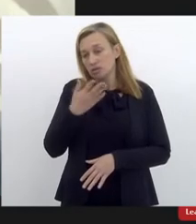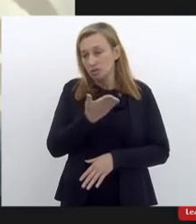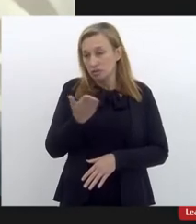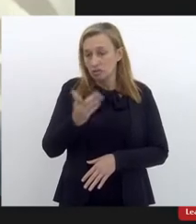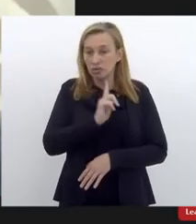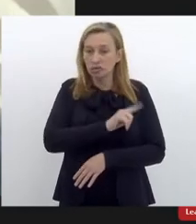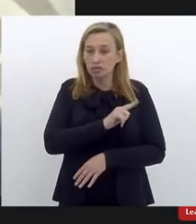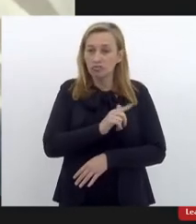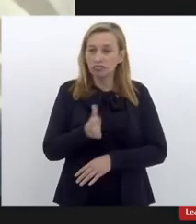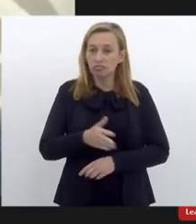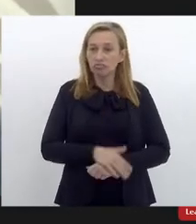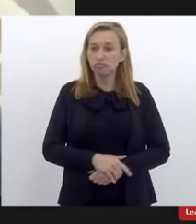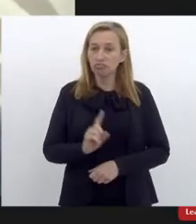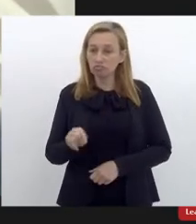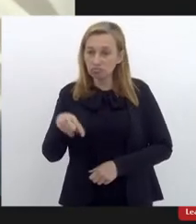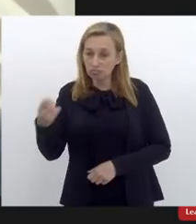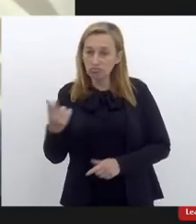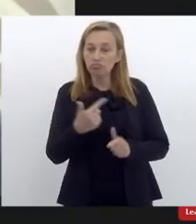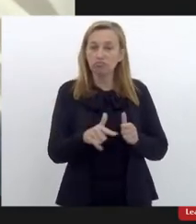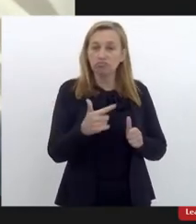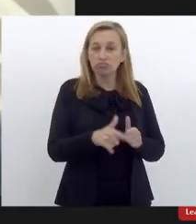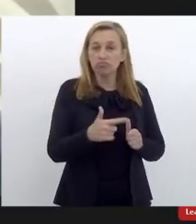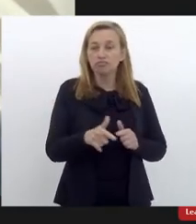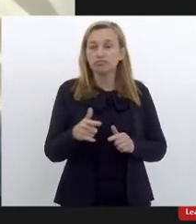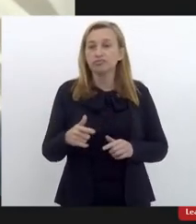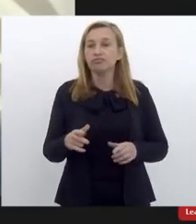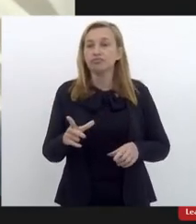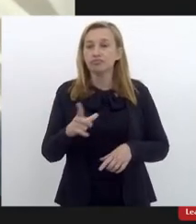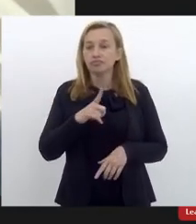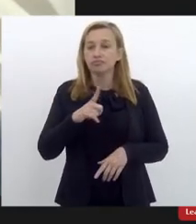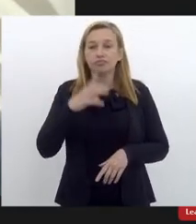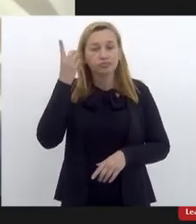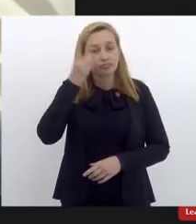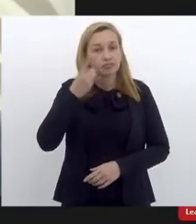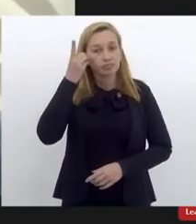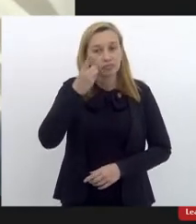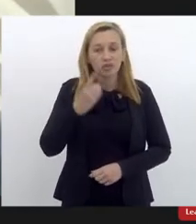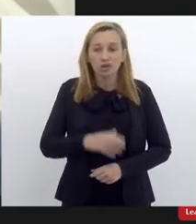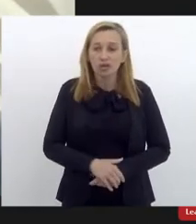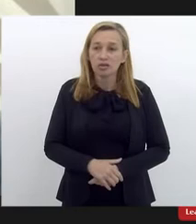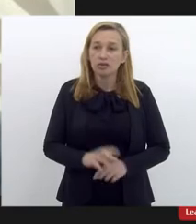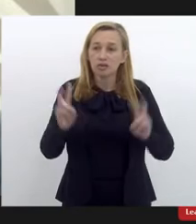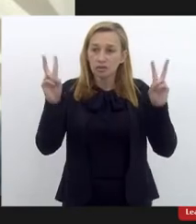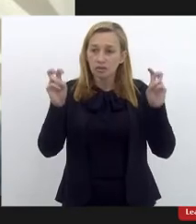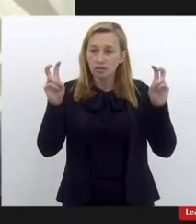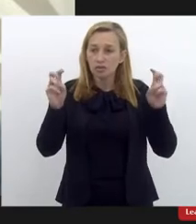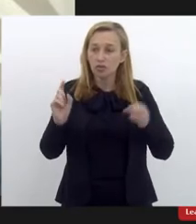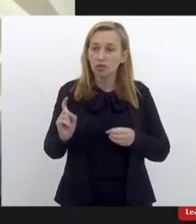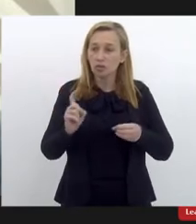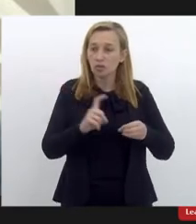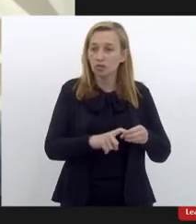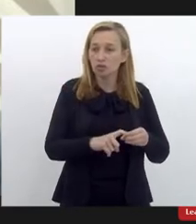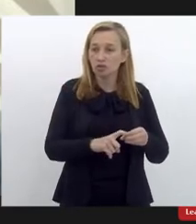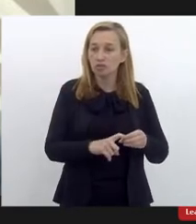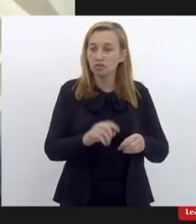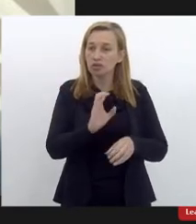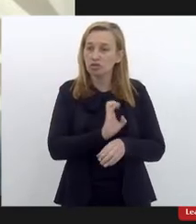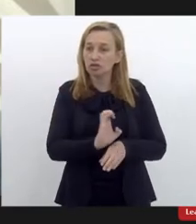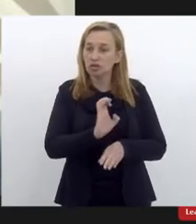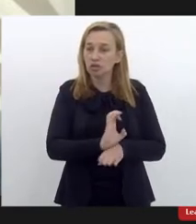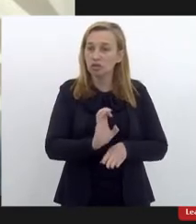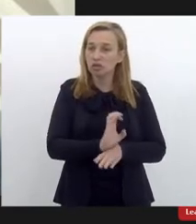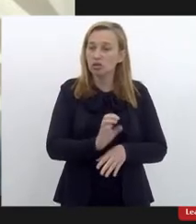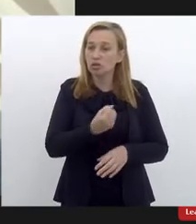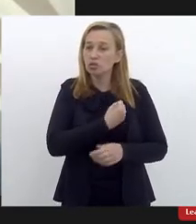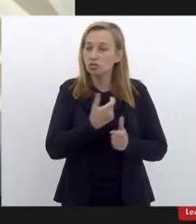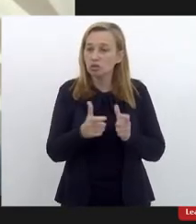atual. Outro problema que estamos enfrentando, deputado, é a questão do convênio para estágio. A maioria